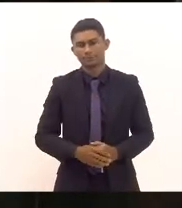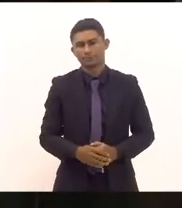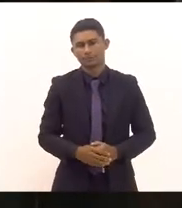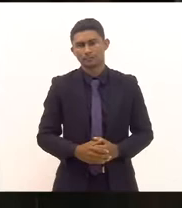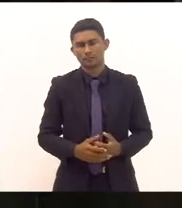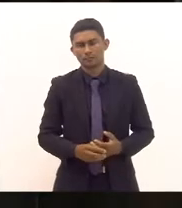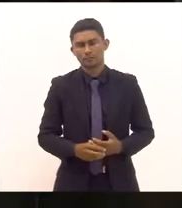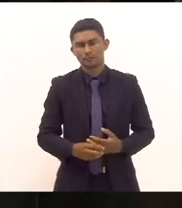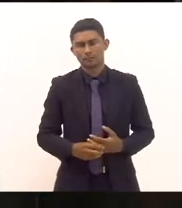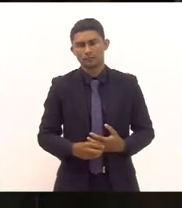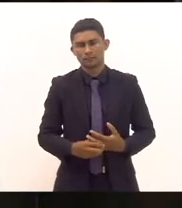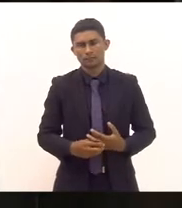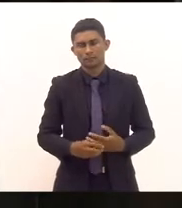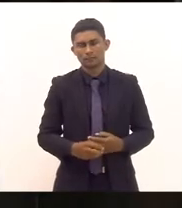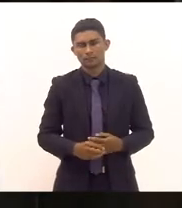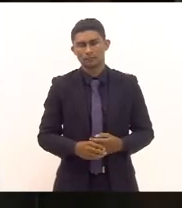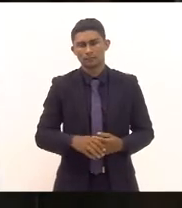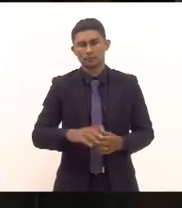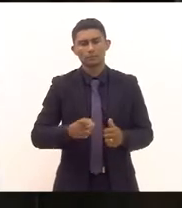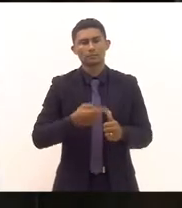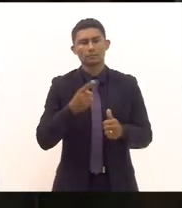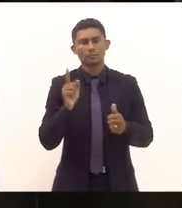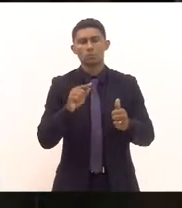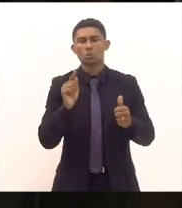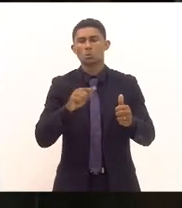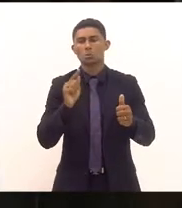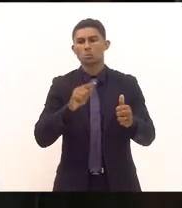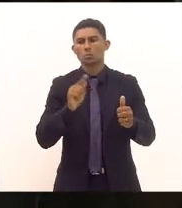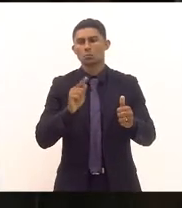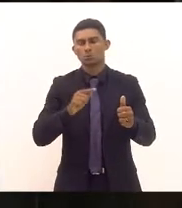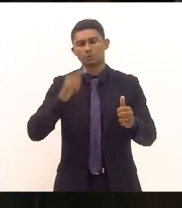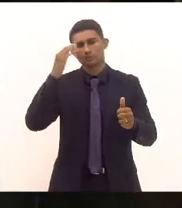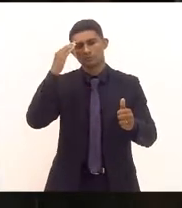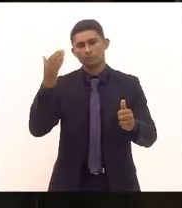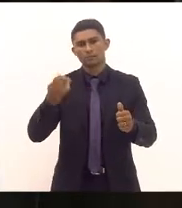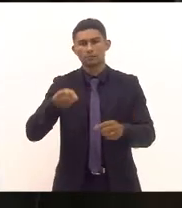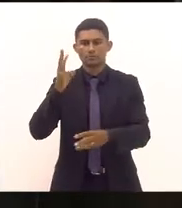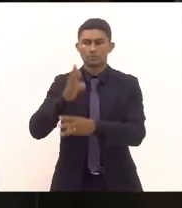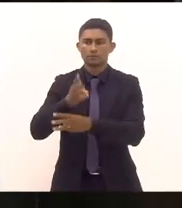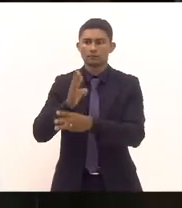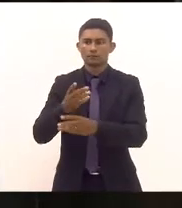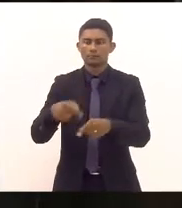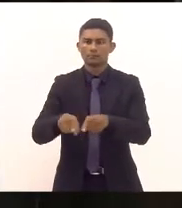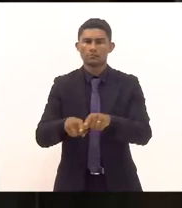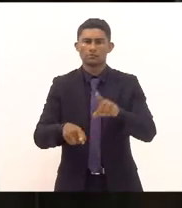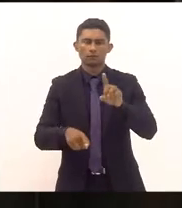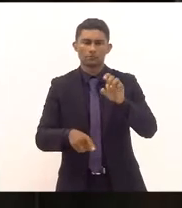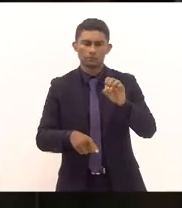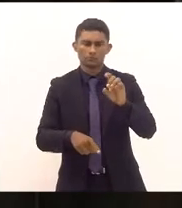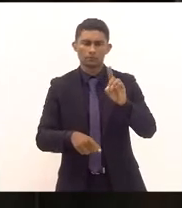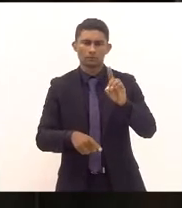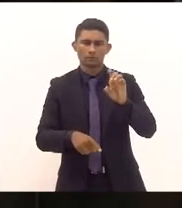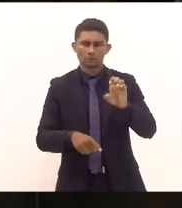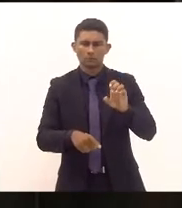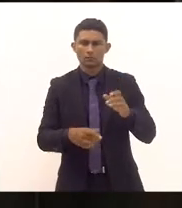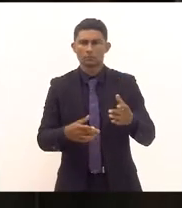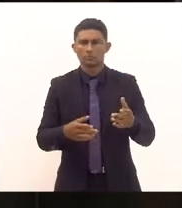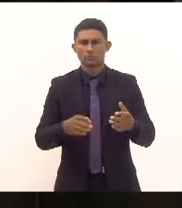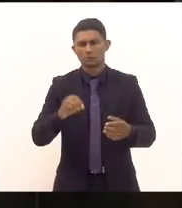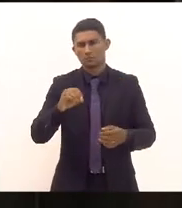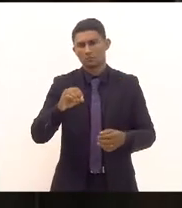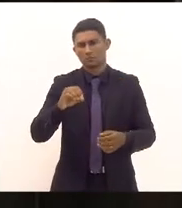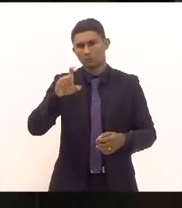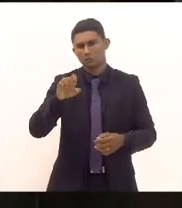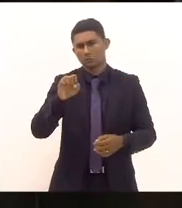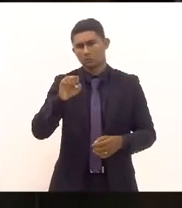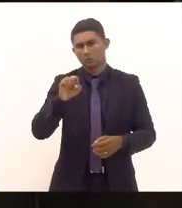queria primeiramente agradecer Exu EA Odé Oxossi por